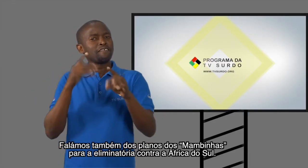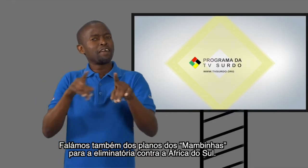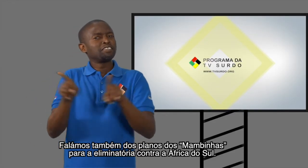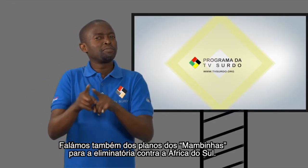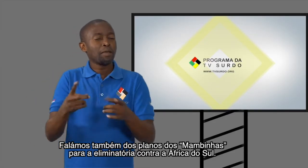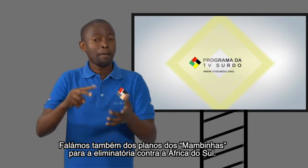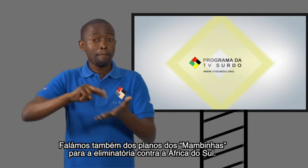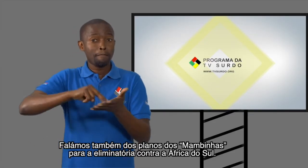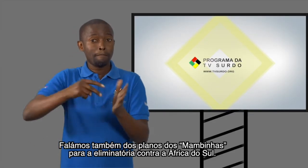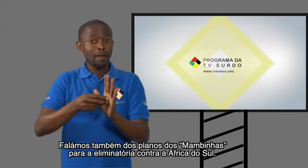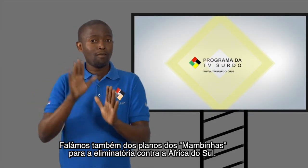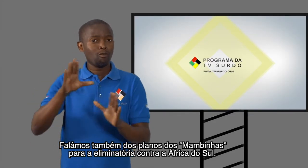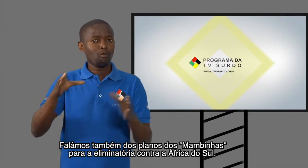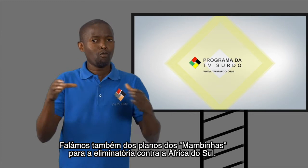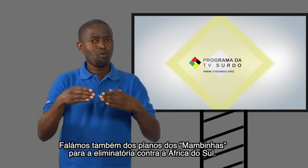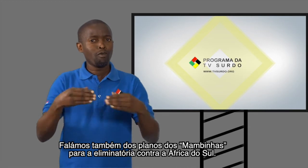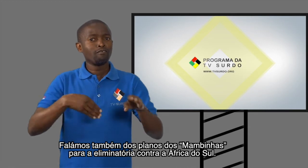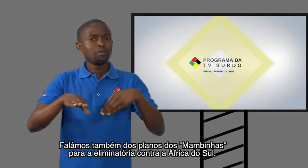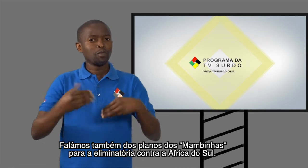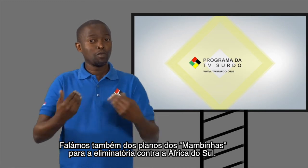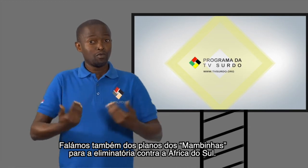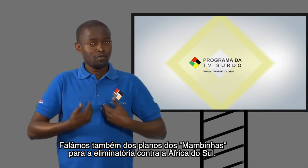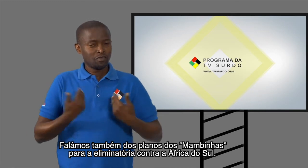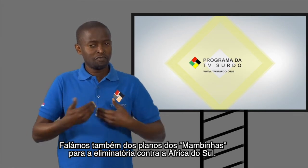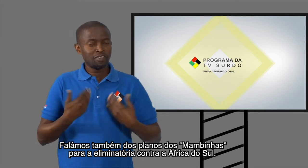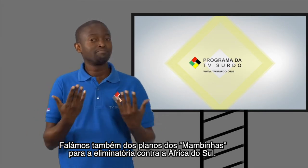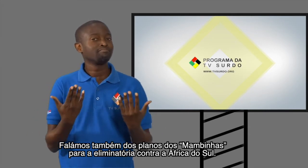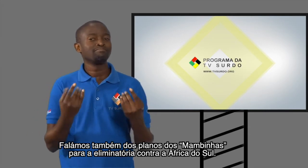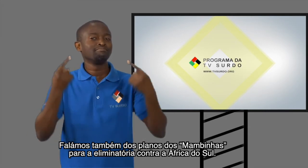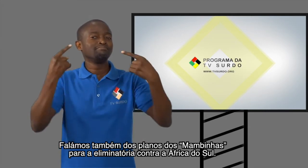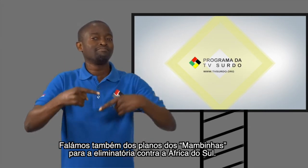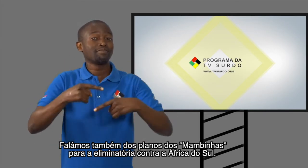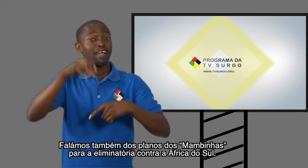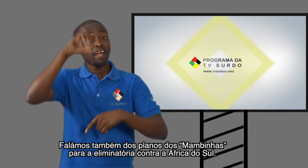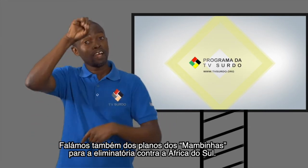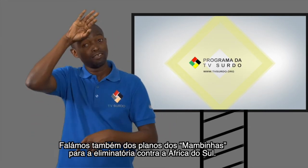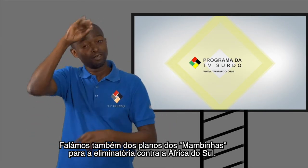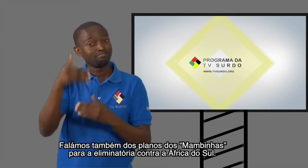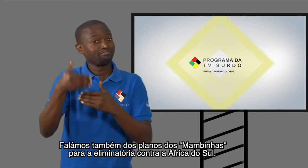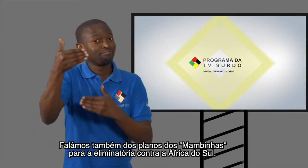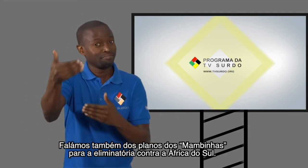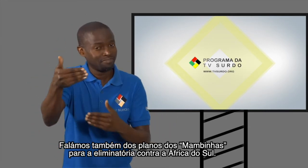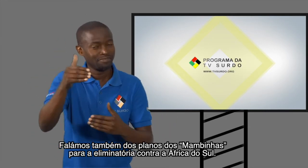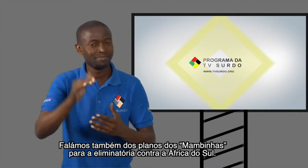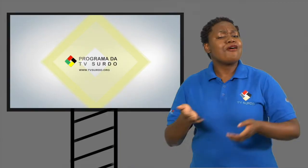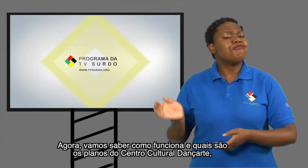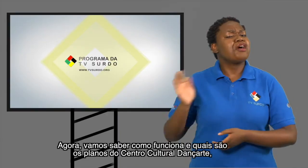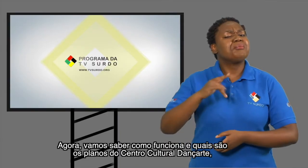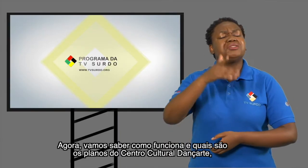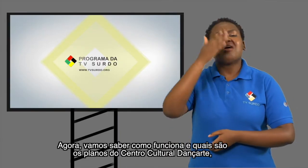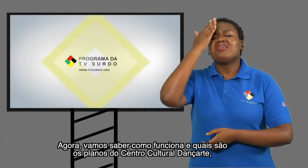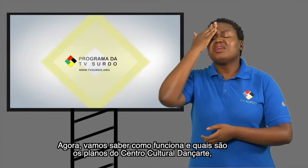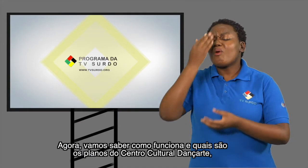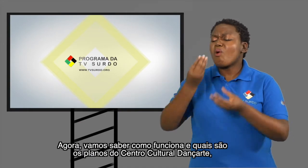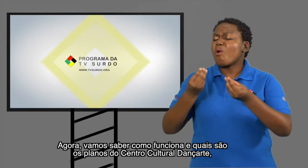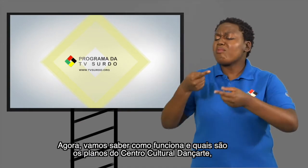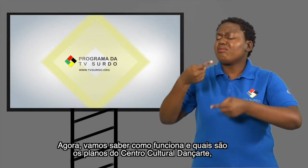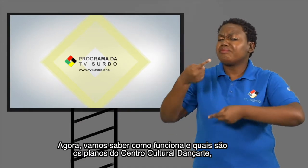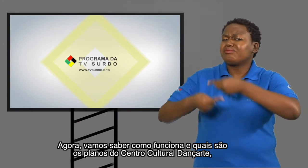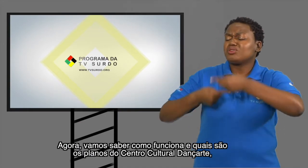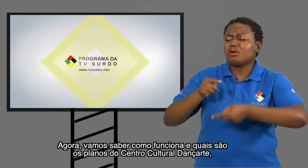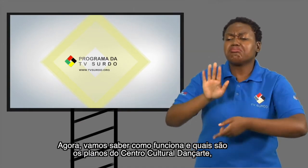Falamos também dos planos dos Mambinhas para a Eliminatória contra a África do Sul. Agora, vamos